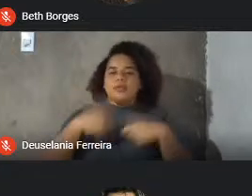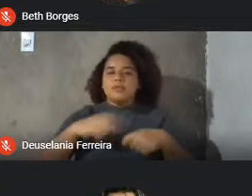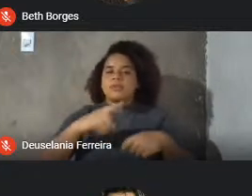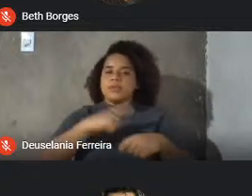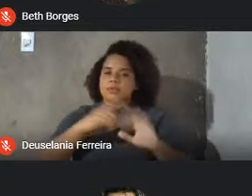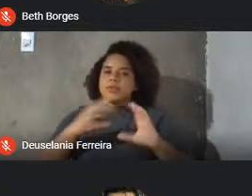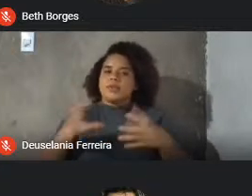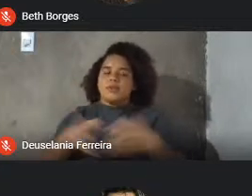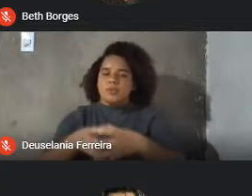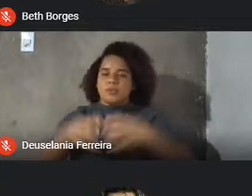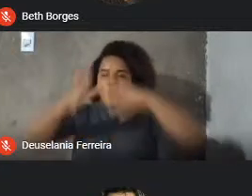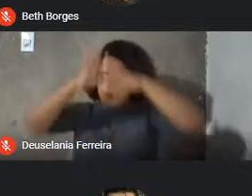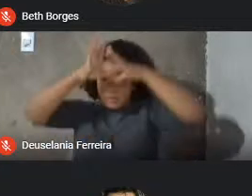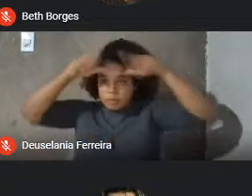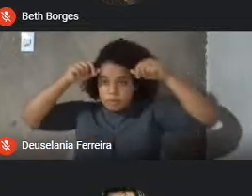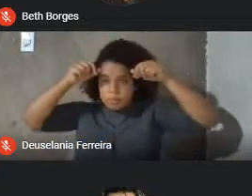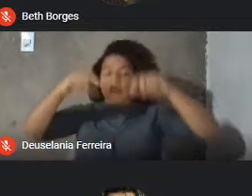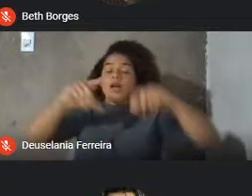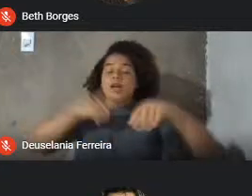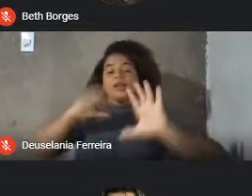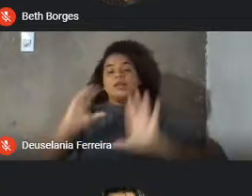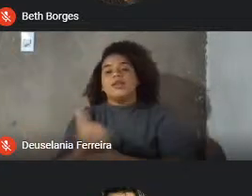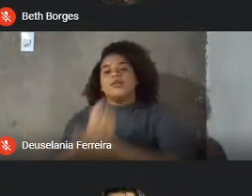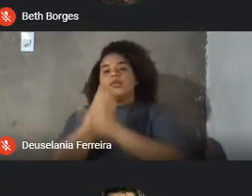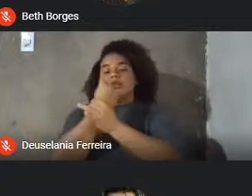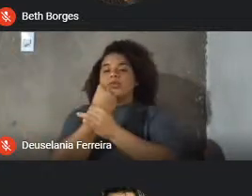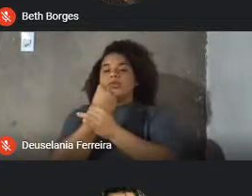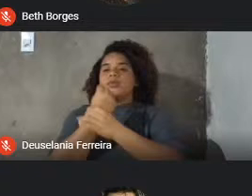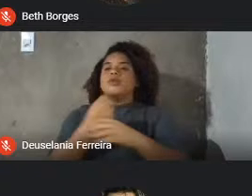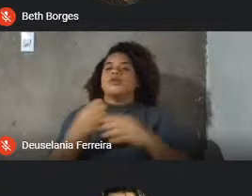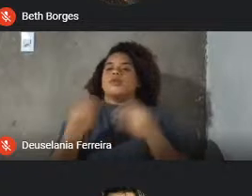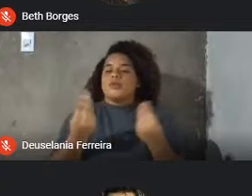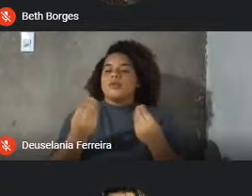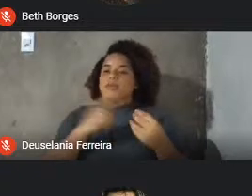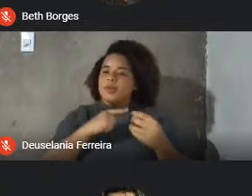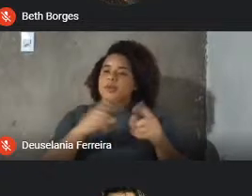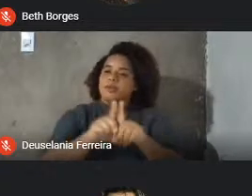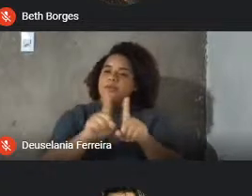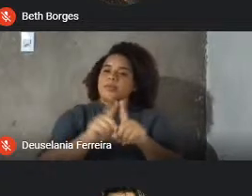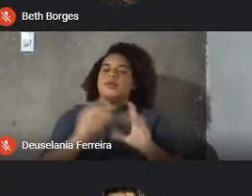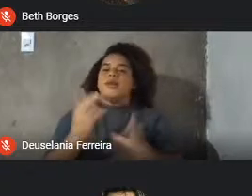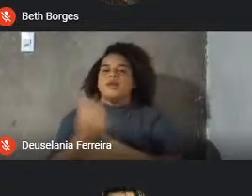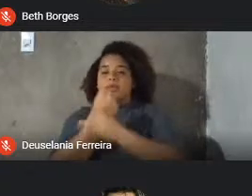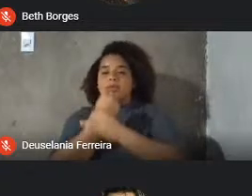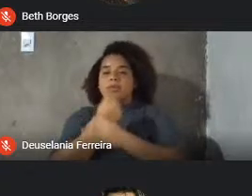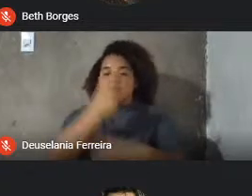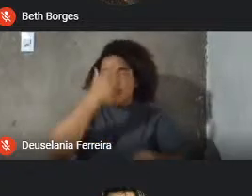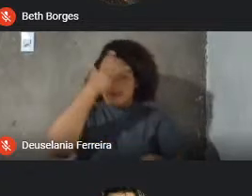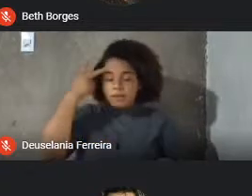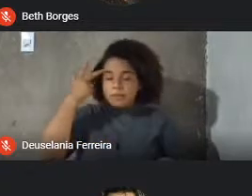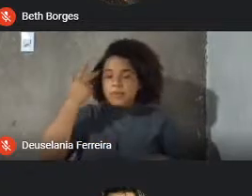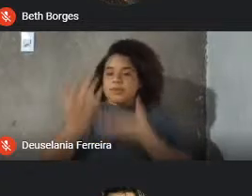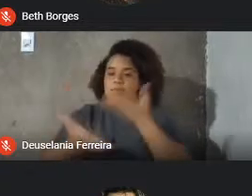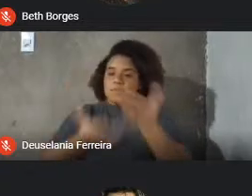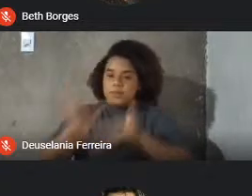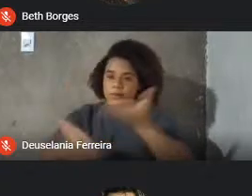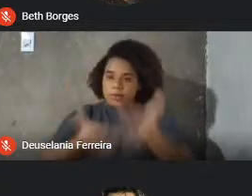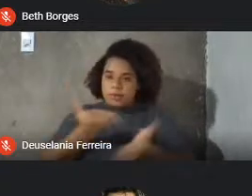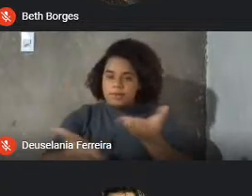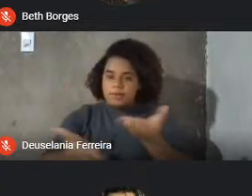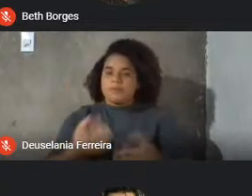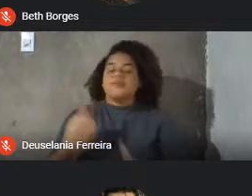conselho, ela está protegida e protegendo os seus clientes, porque você vai fazendo tudo de uma maneira